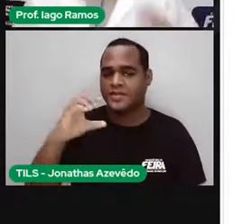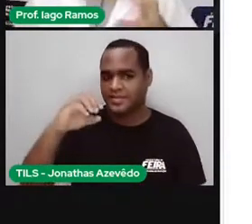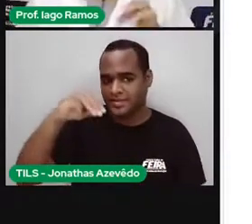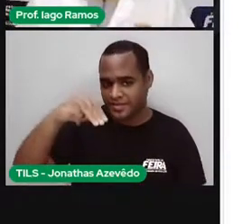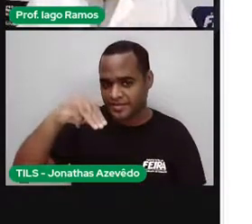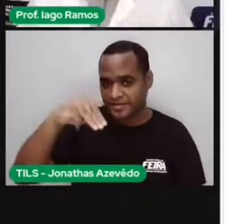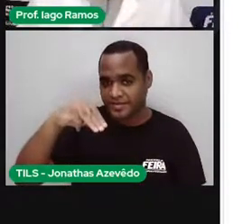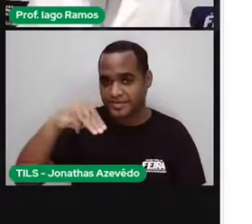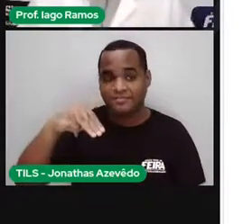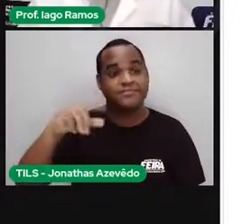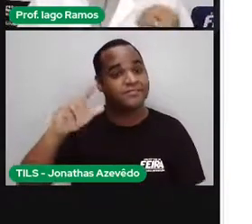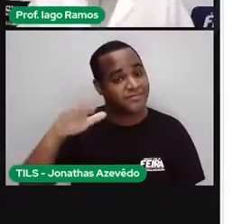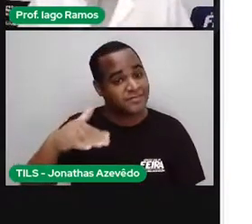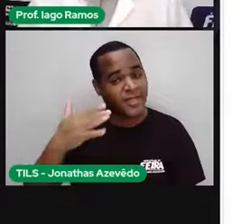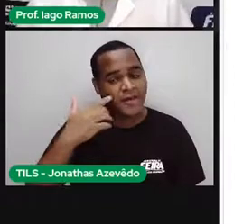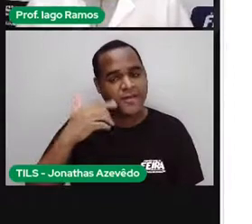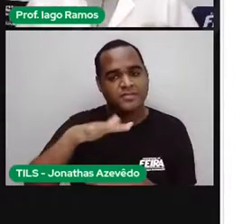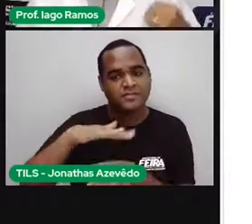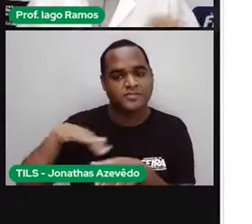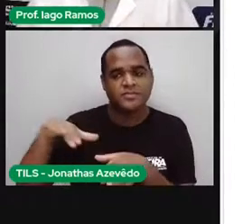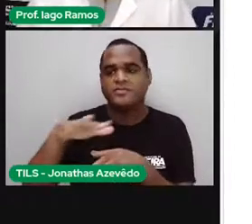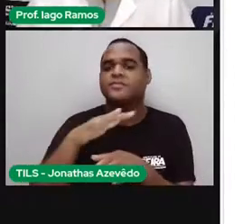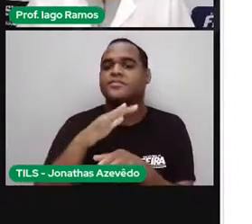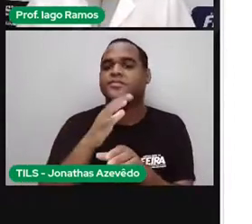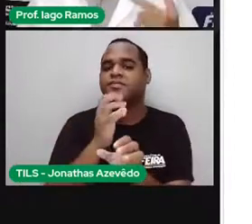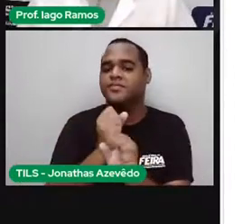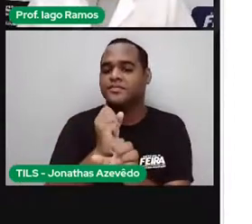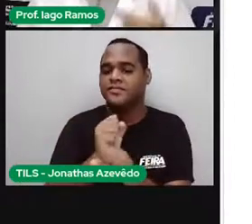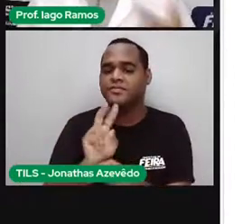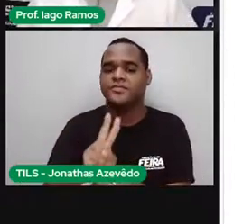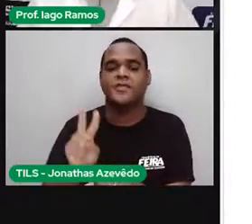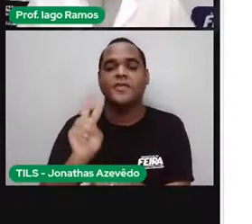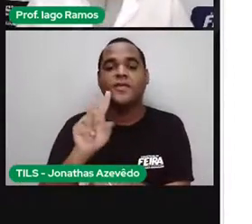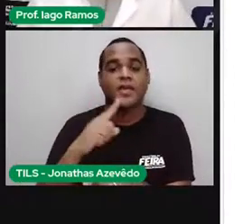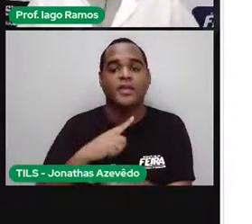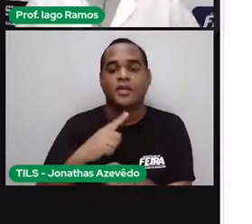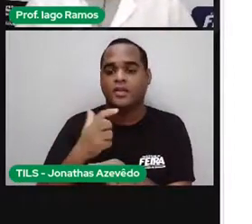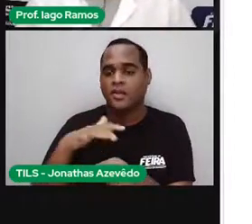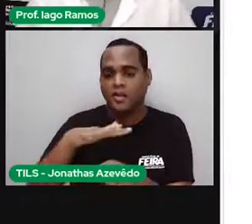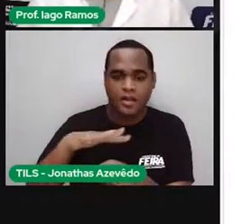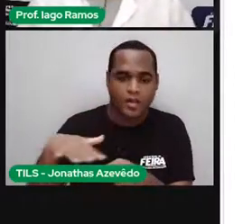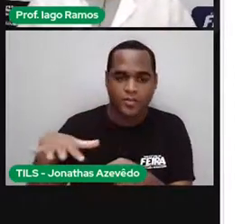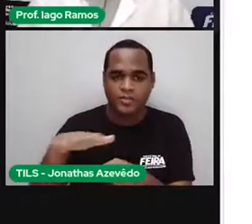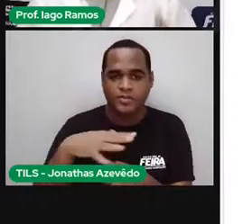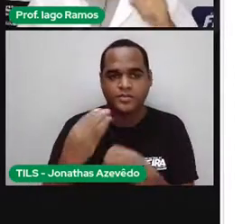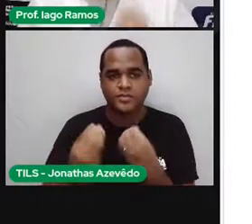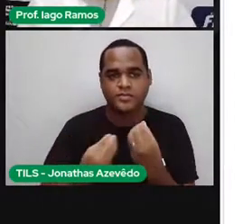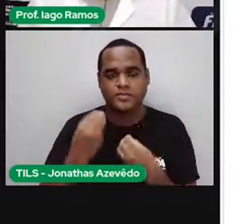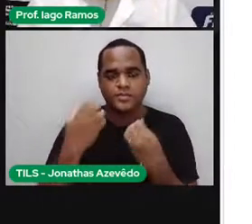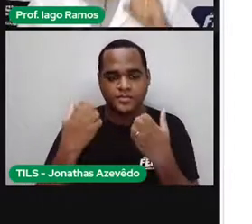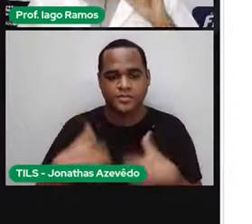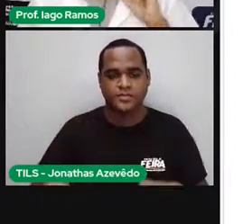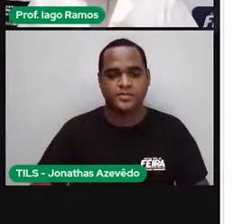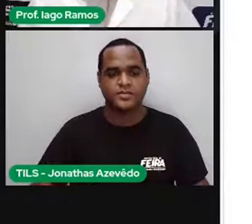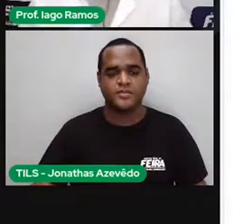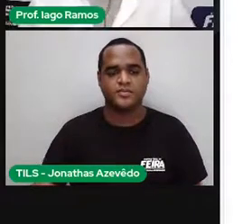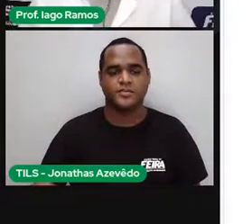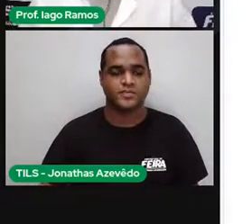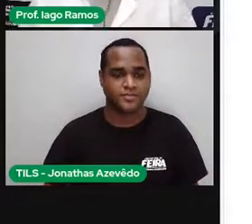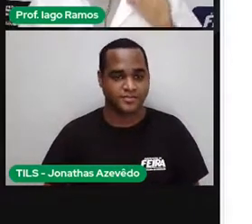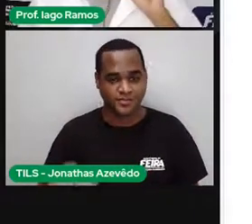com essas medidas qual vai ser o valor da área desse triângulo Esse é